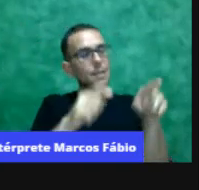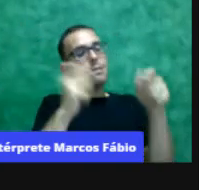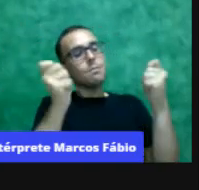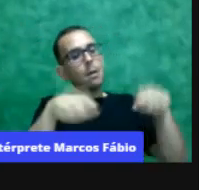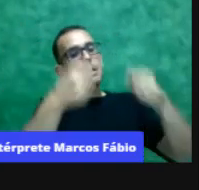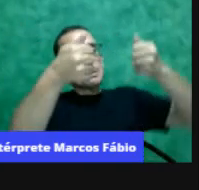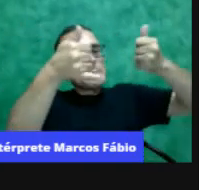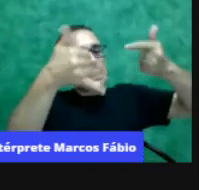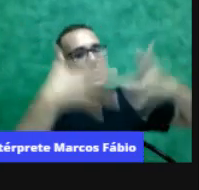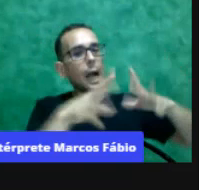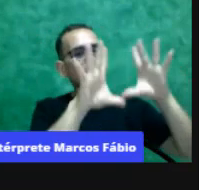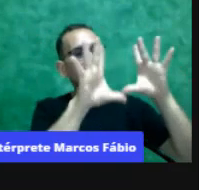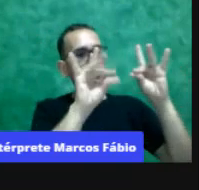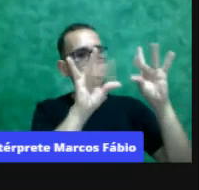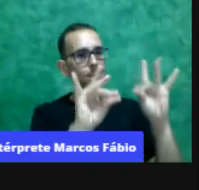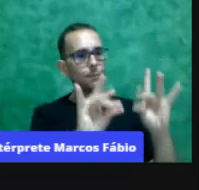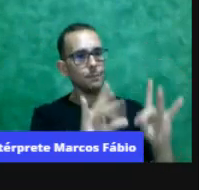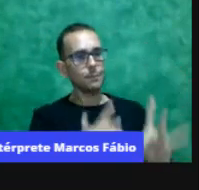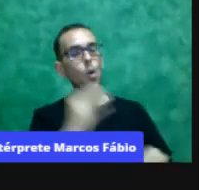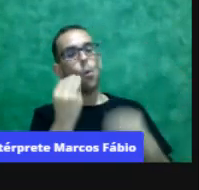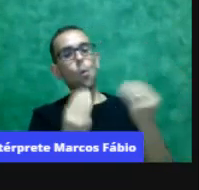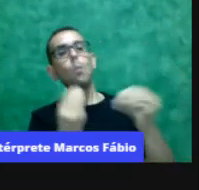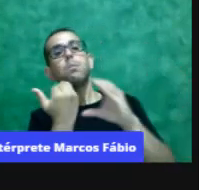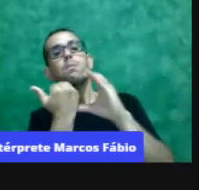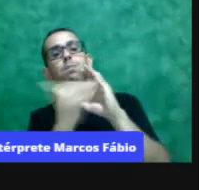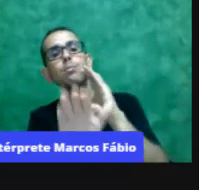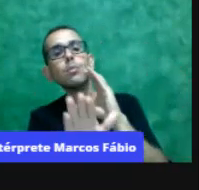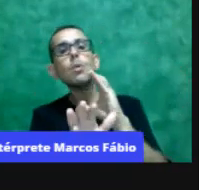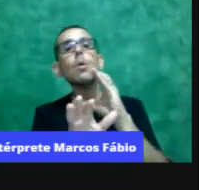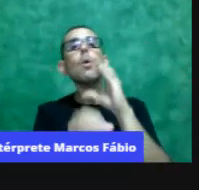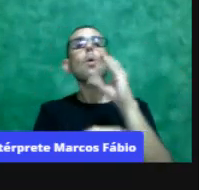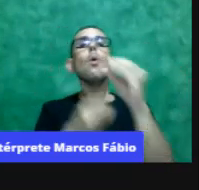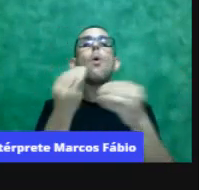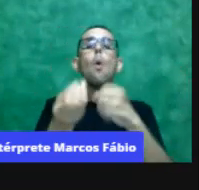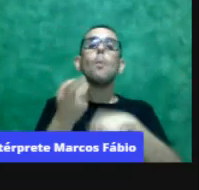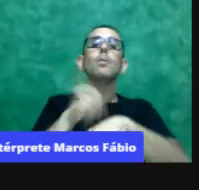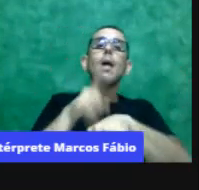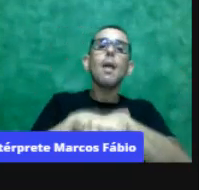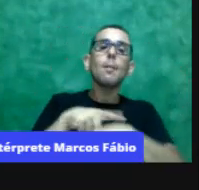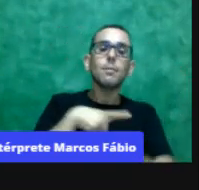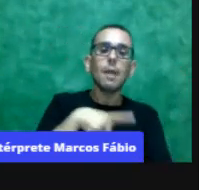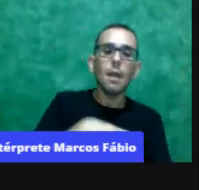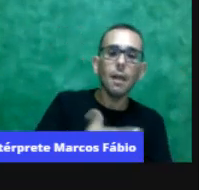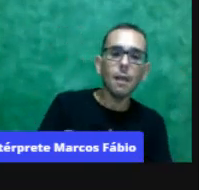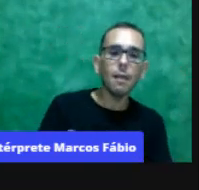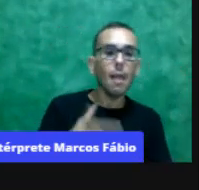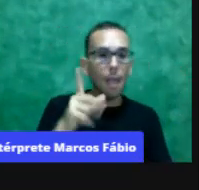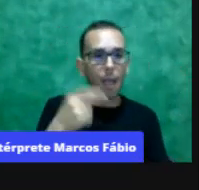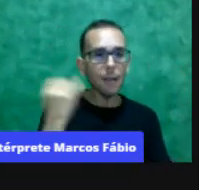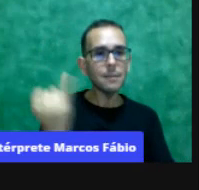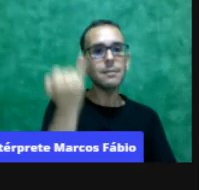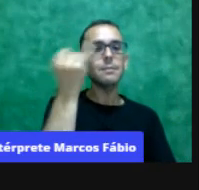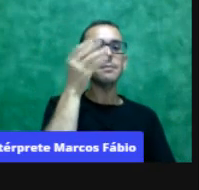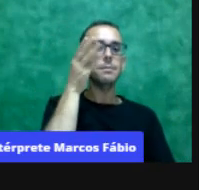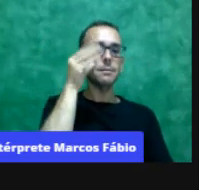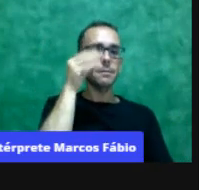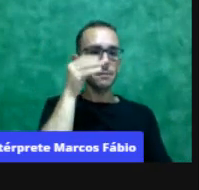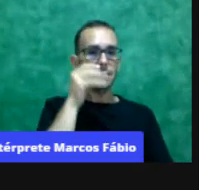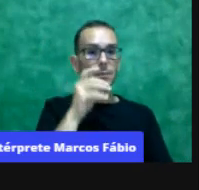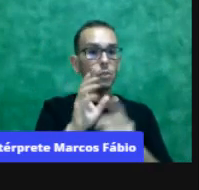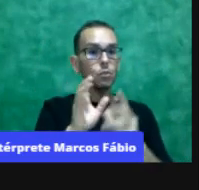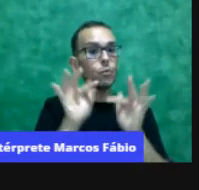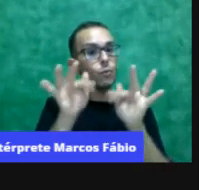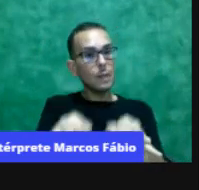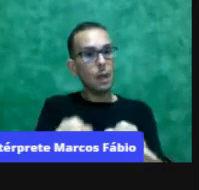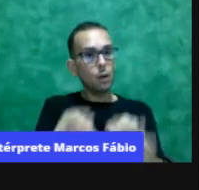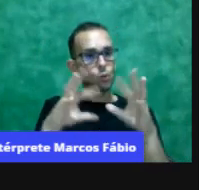isso, como é que você disponibiliza, como é que você deixa tempo lá. Então, é interessante. E No finalzinho